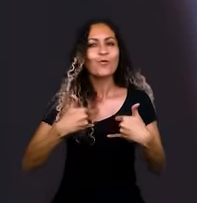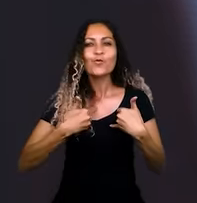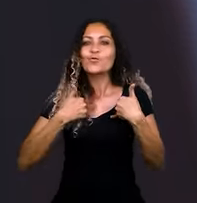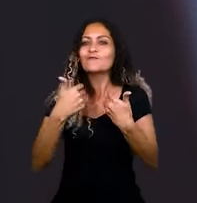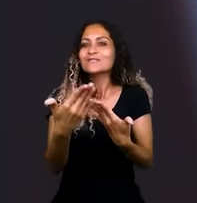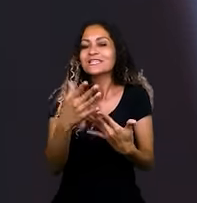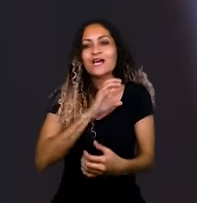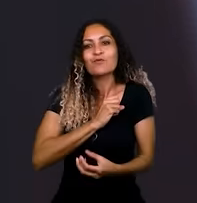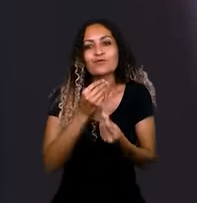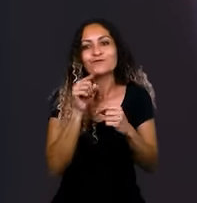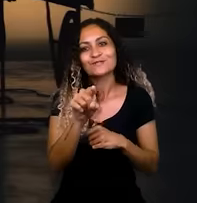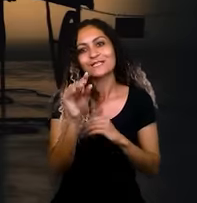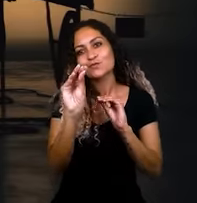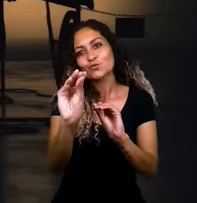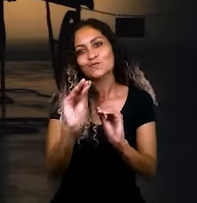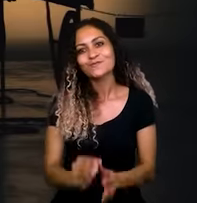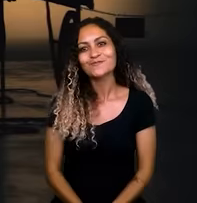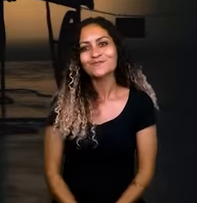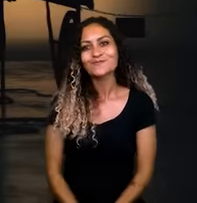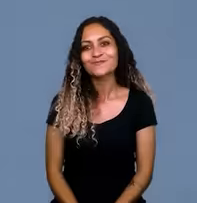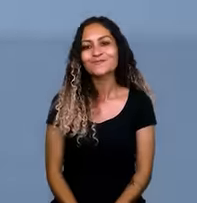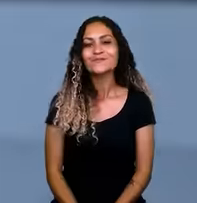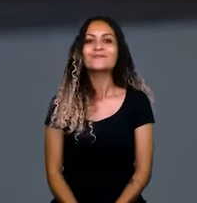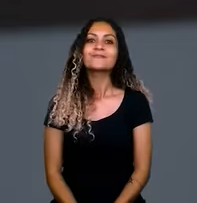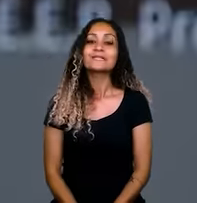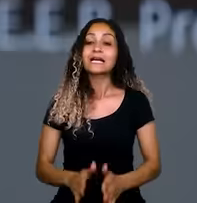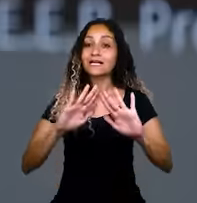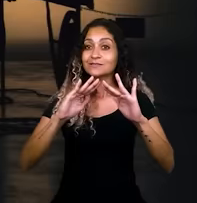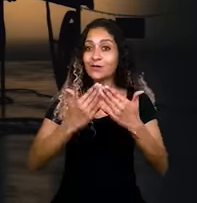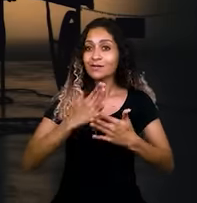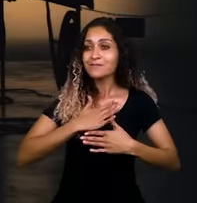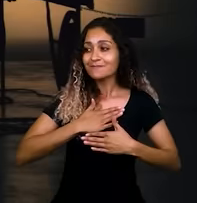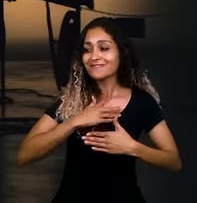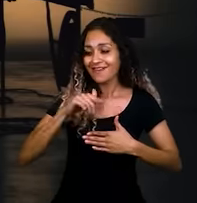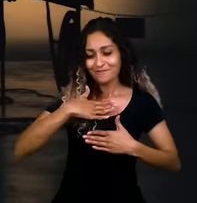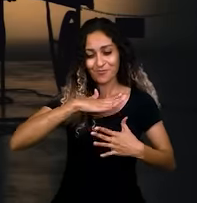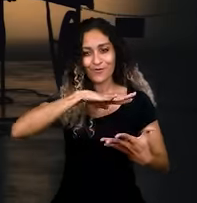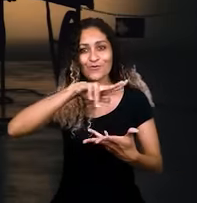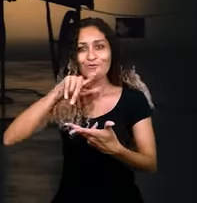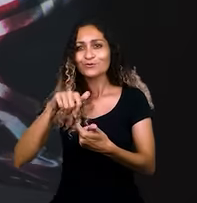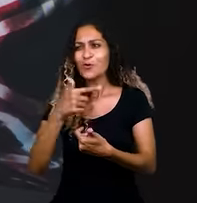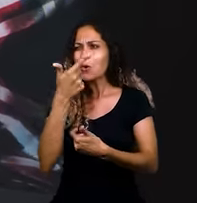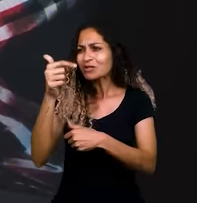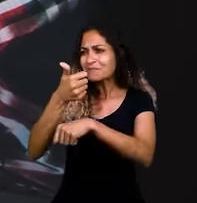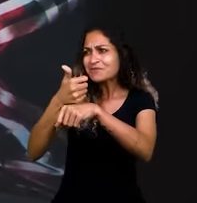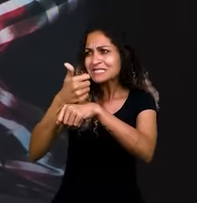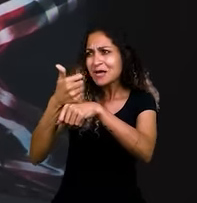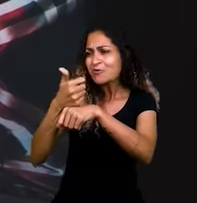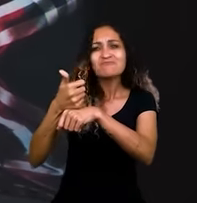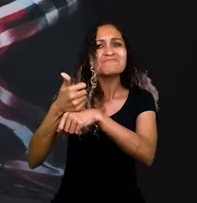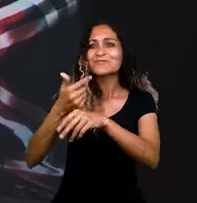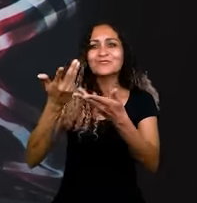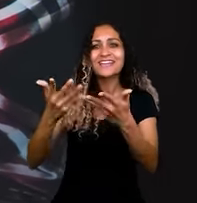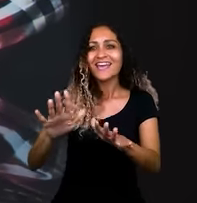tenho muito orgulho de você, tá? Amo muito você. Beijo grande. A escola, para mim, é meu mundo. Eu não me vejo em outra